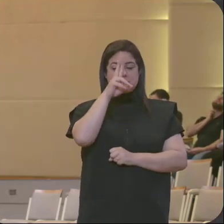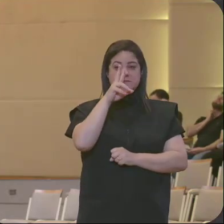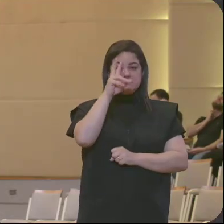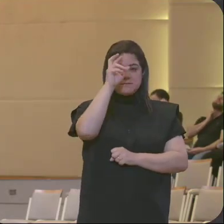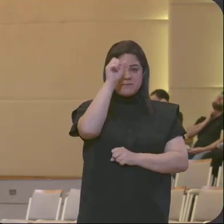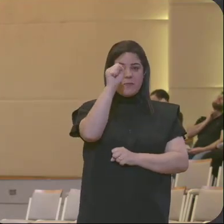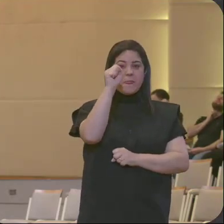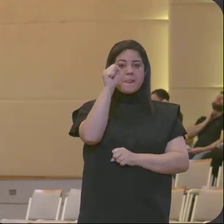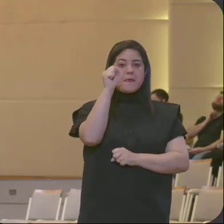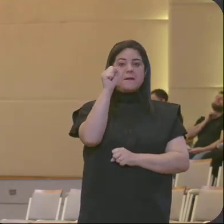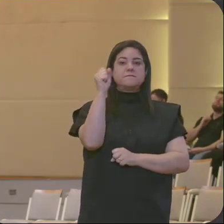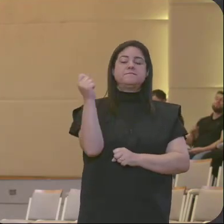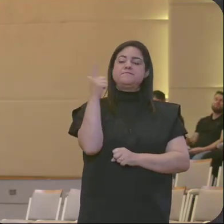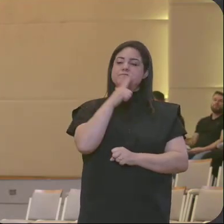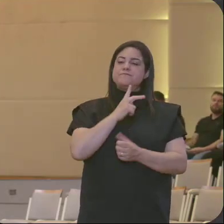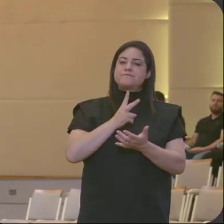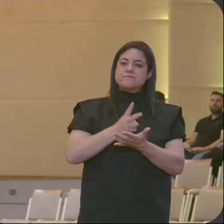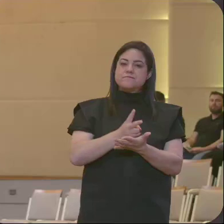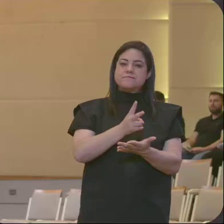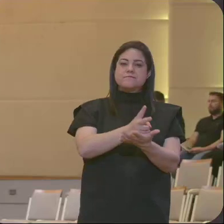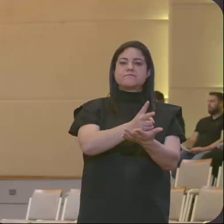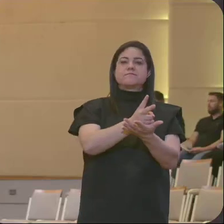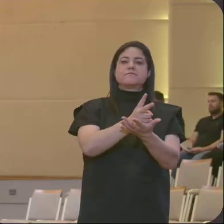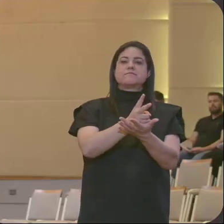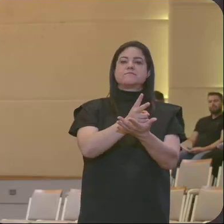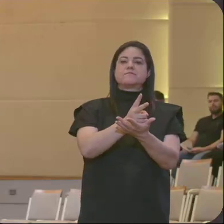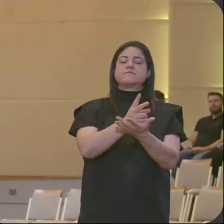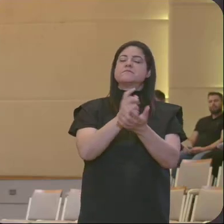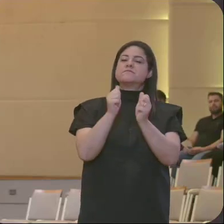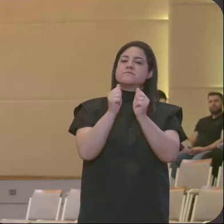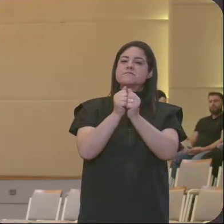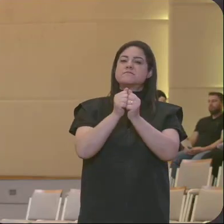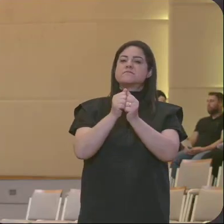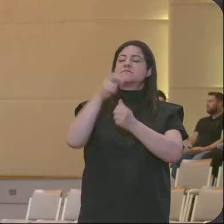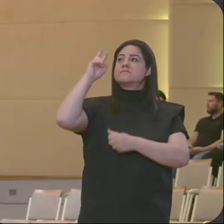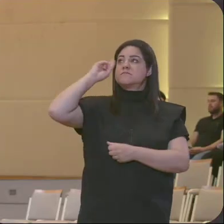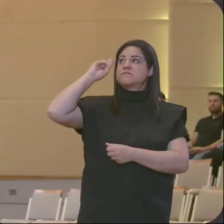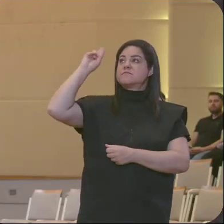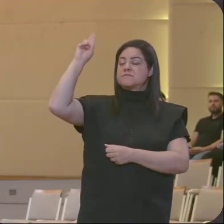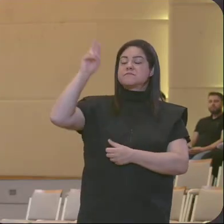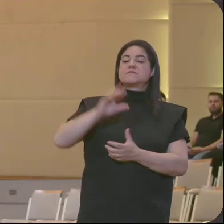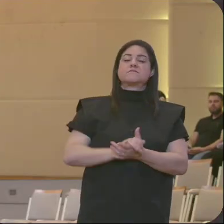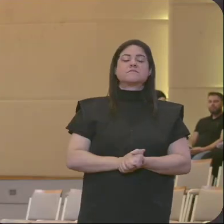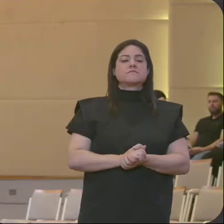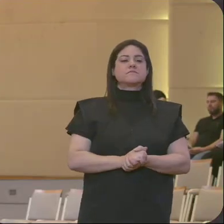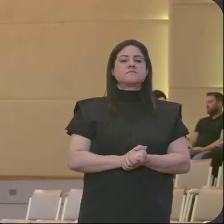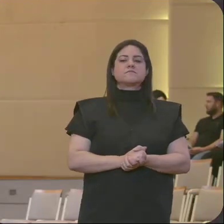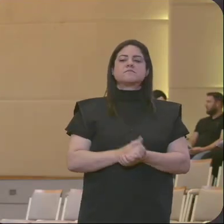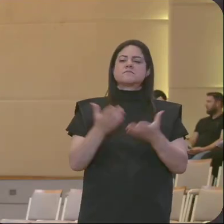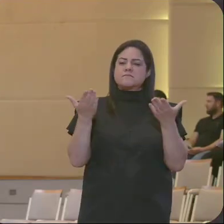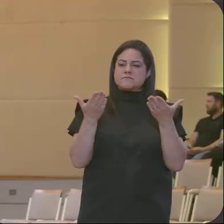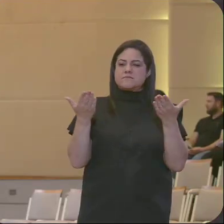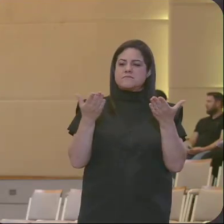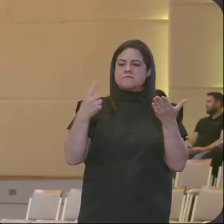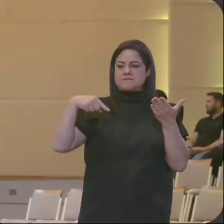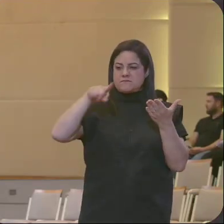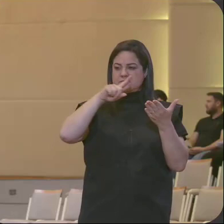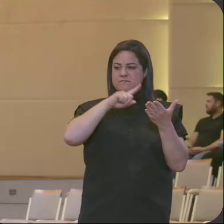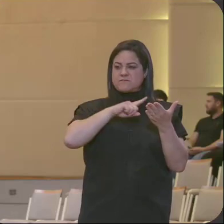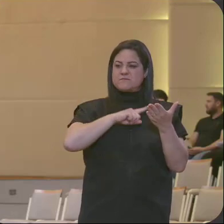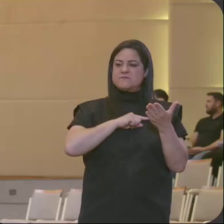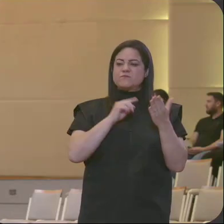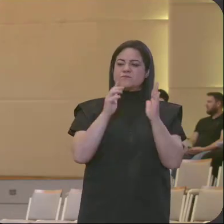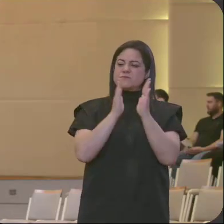para continuarmos caminhando na nossa vida. E eu queria que você fechasse os teus olhos aí onde você